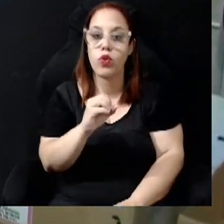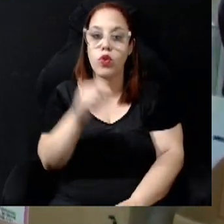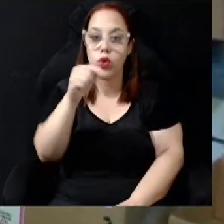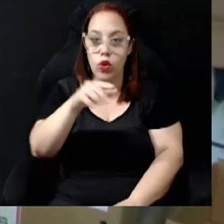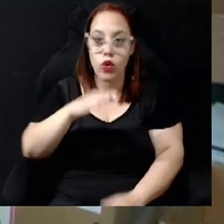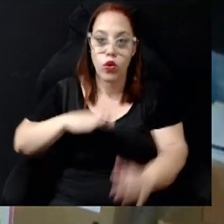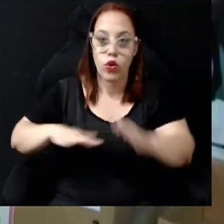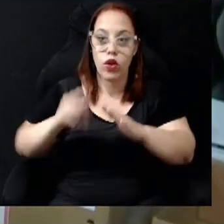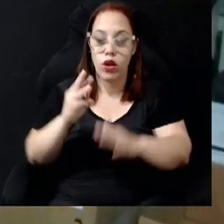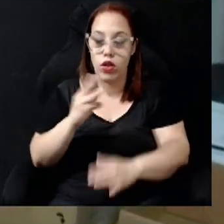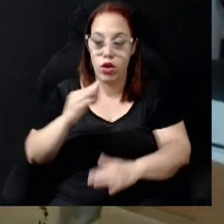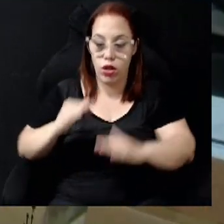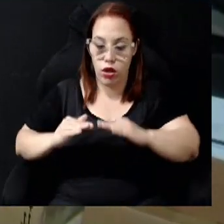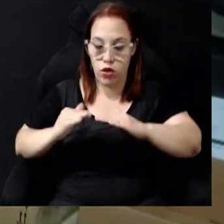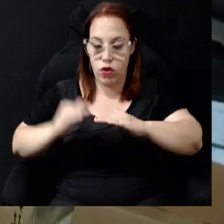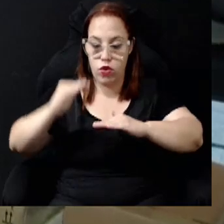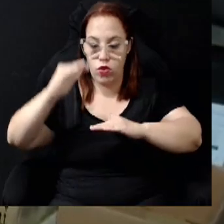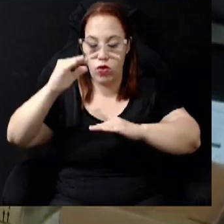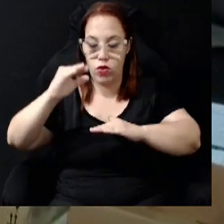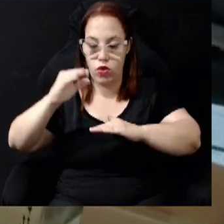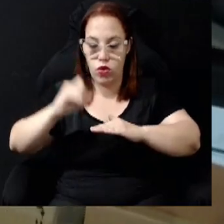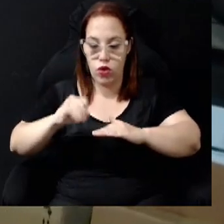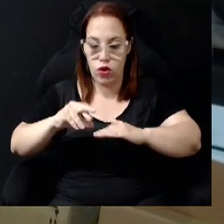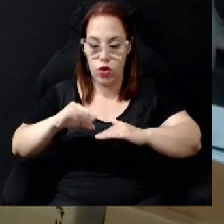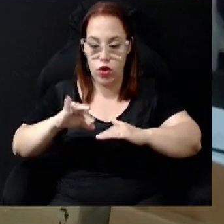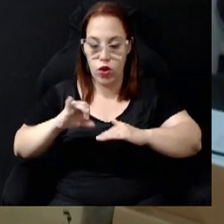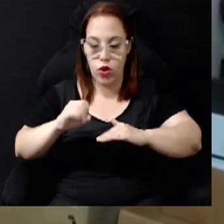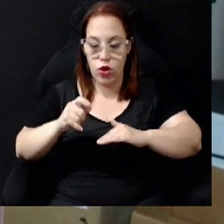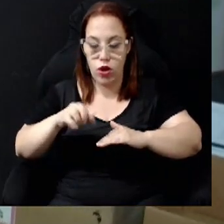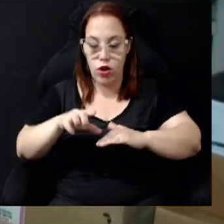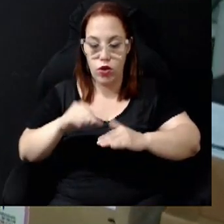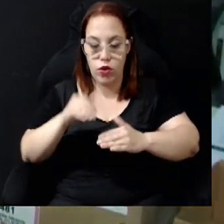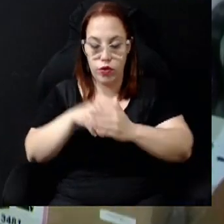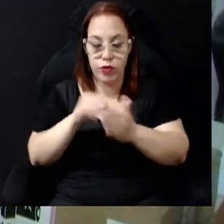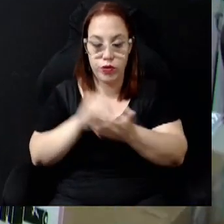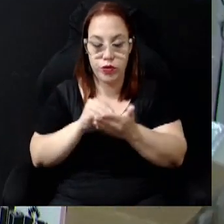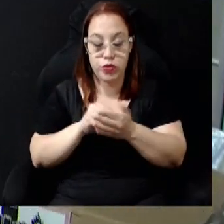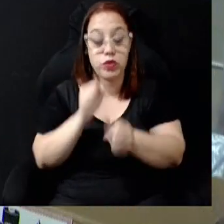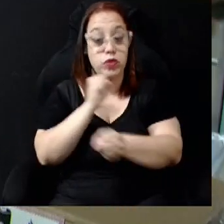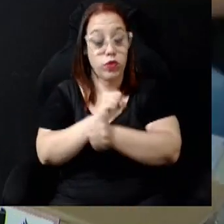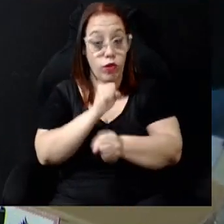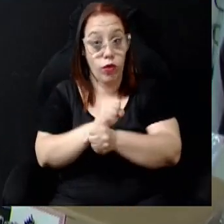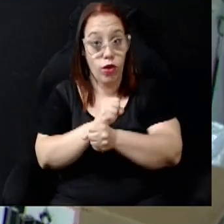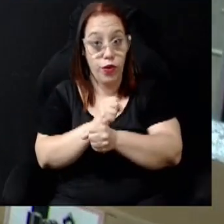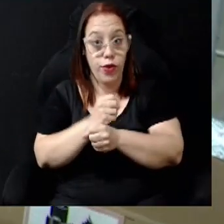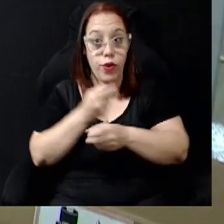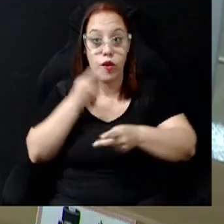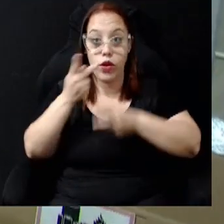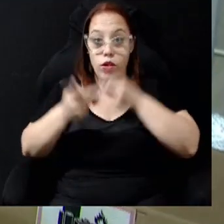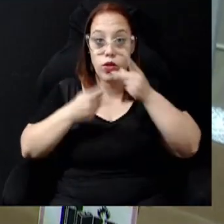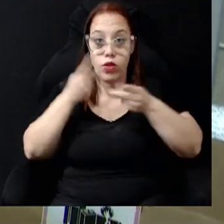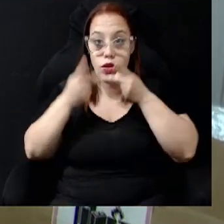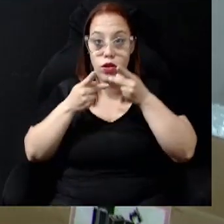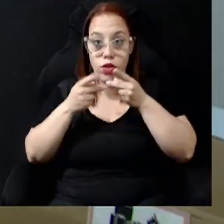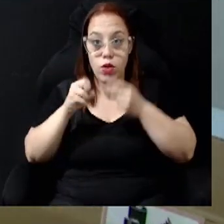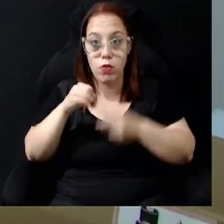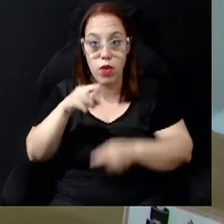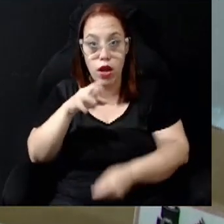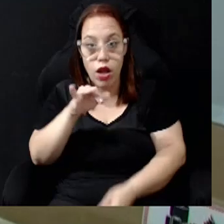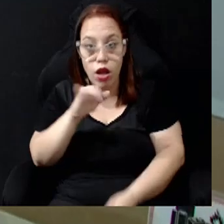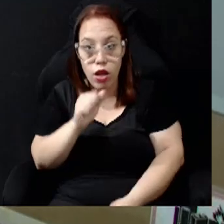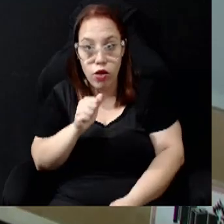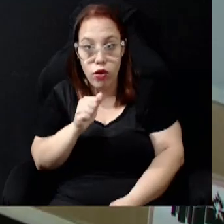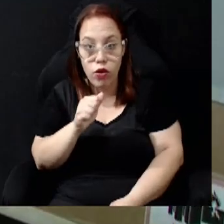andar do cartório eleitoral. Eles, dentro de instantes, vão passar, então, a mídia. A gente vai tentar ver se